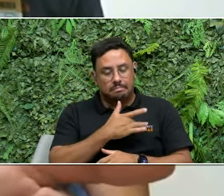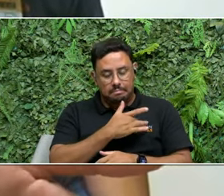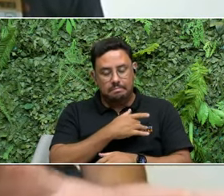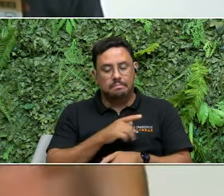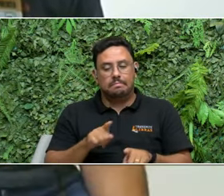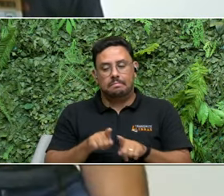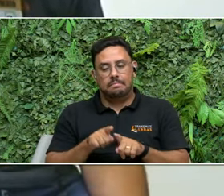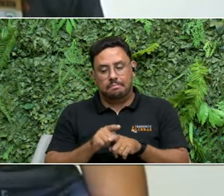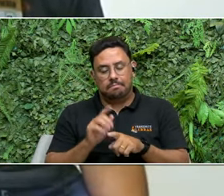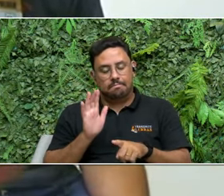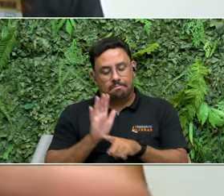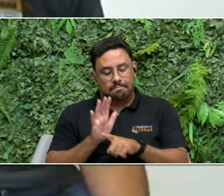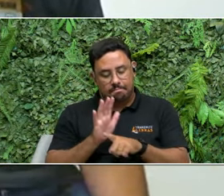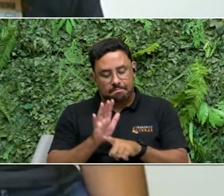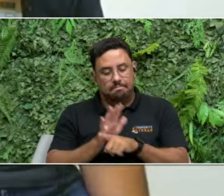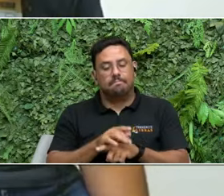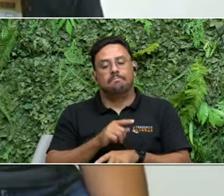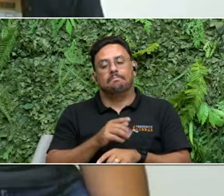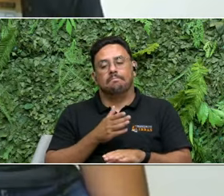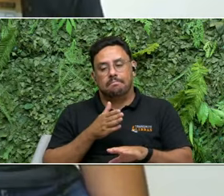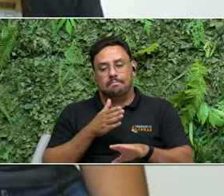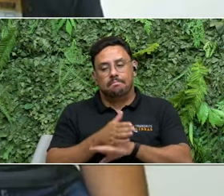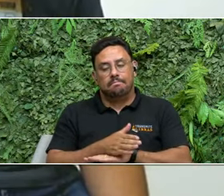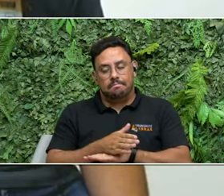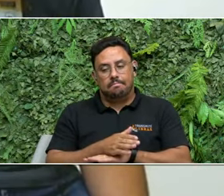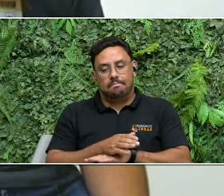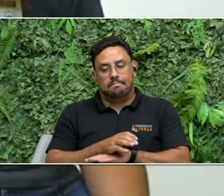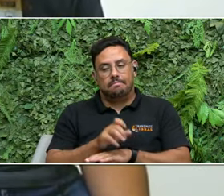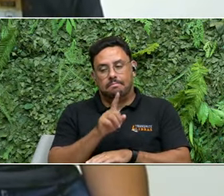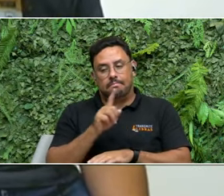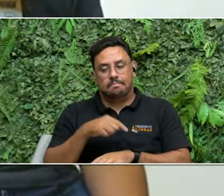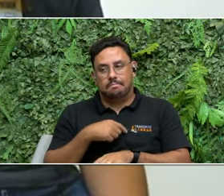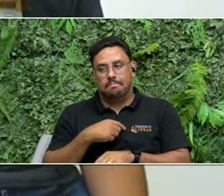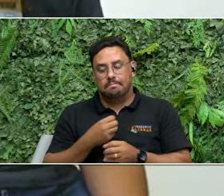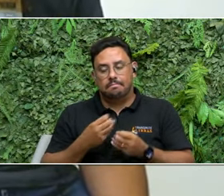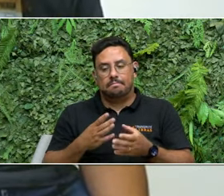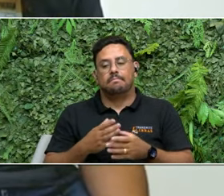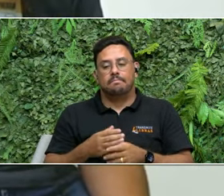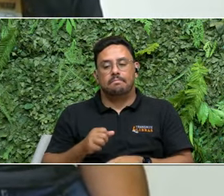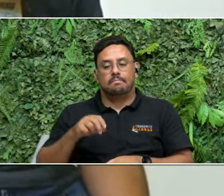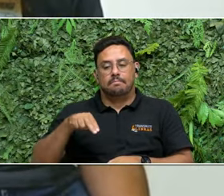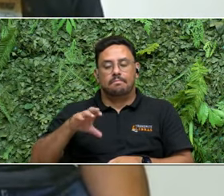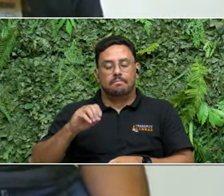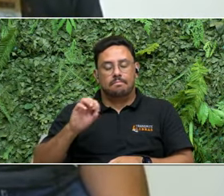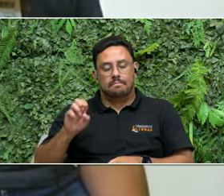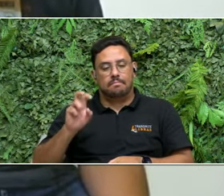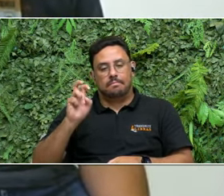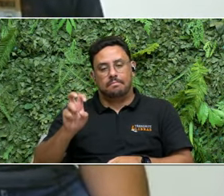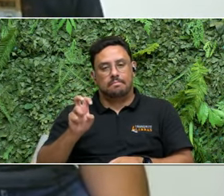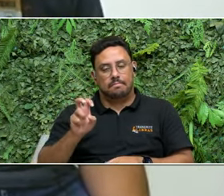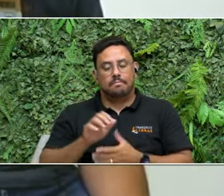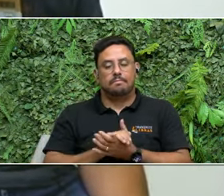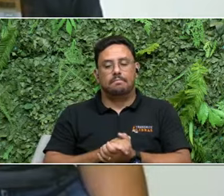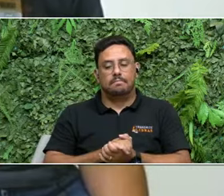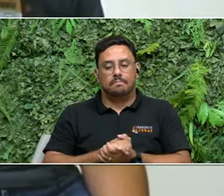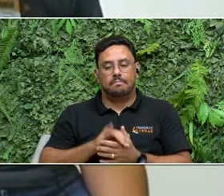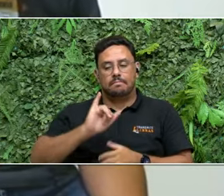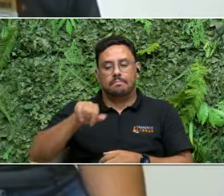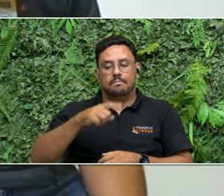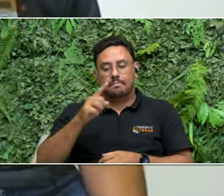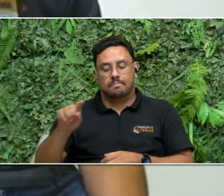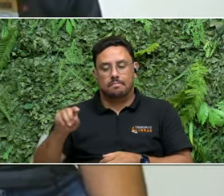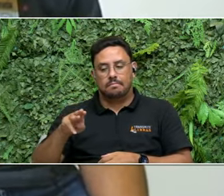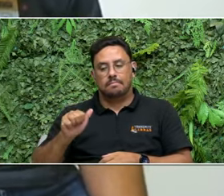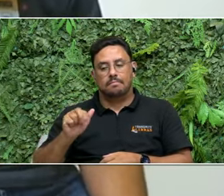também ajuda com a entrada do Zé Ivaldo então eu vou dar uma nota para ele uma nota cinco João